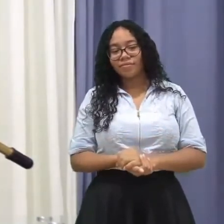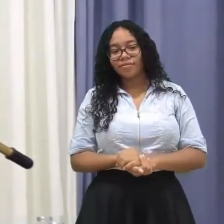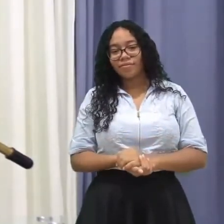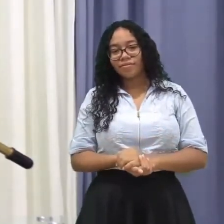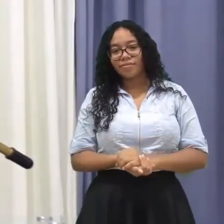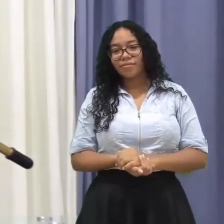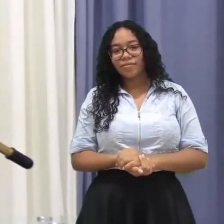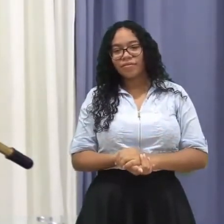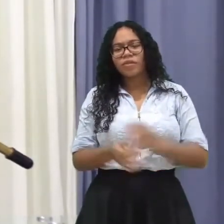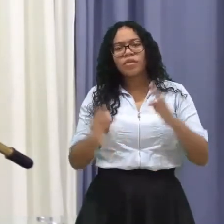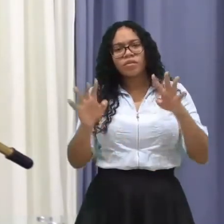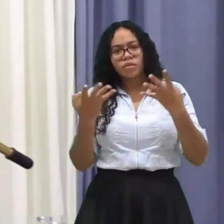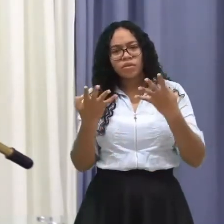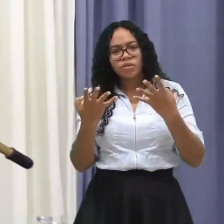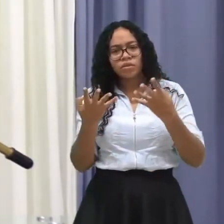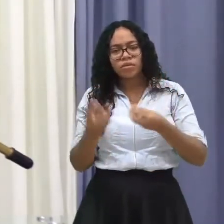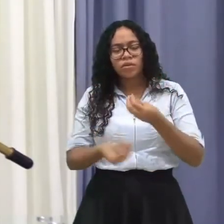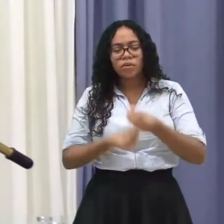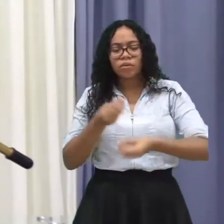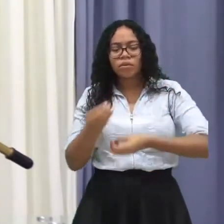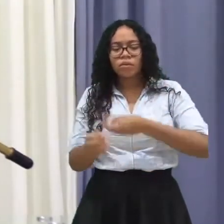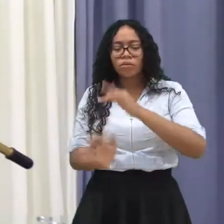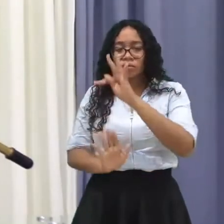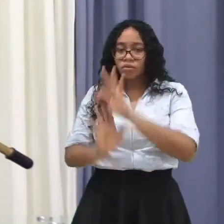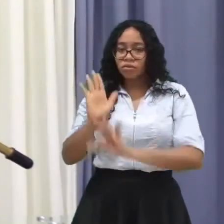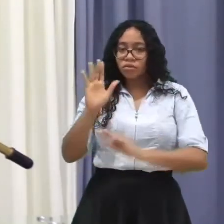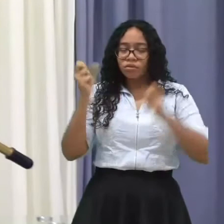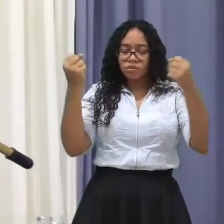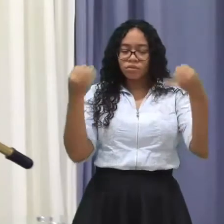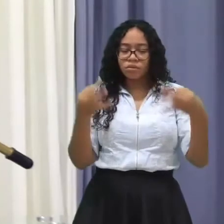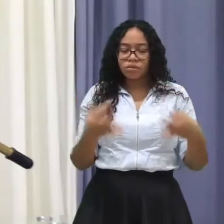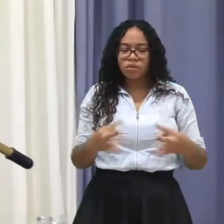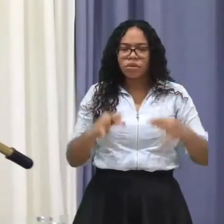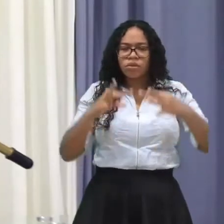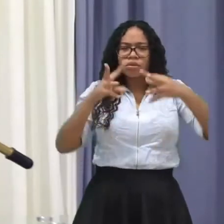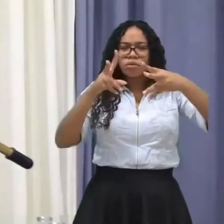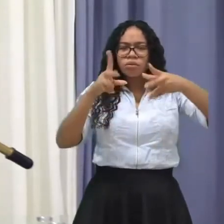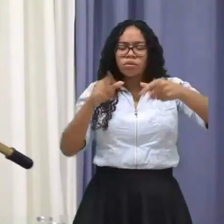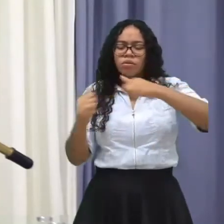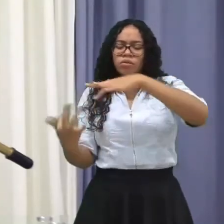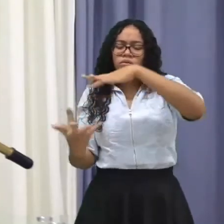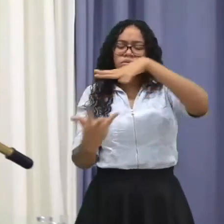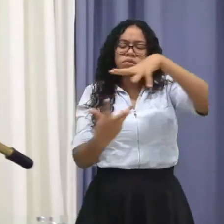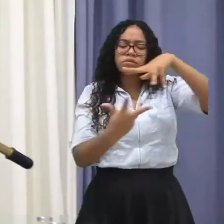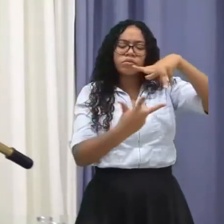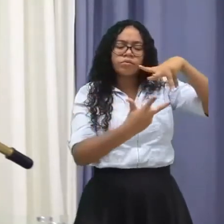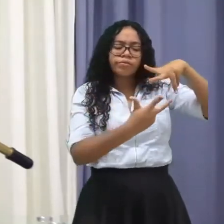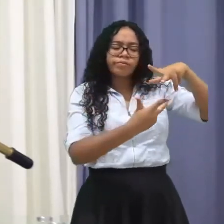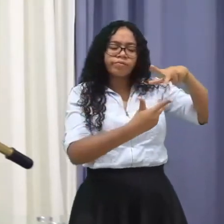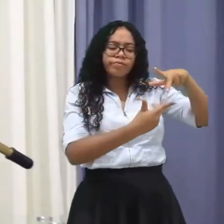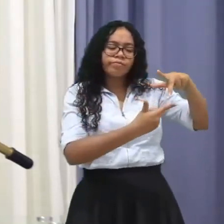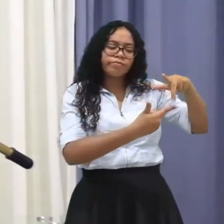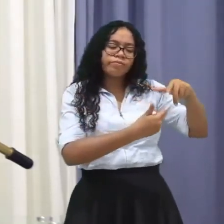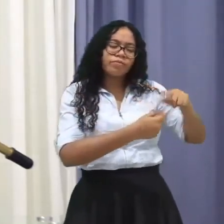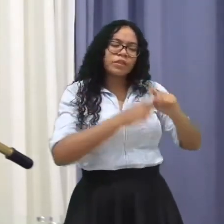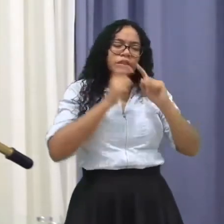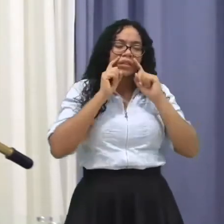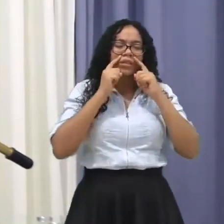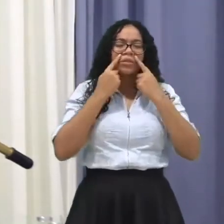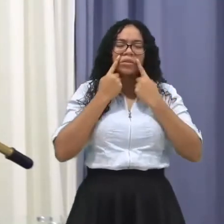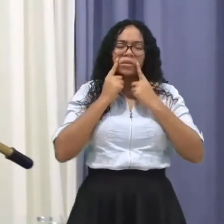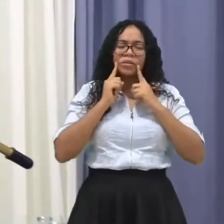Olha o que o texto diz: e todas as tribos da terra se